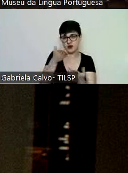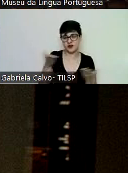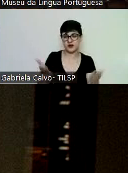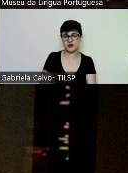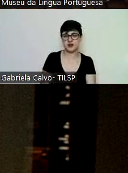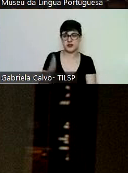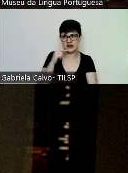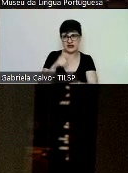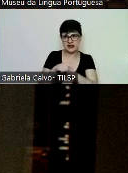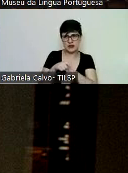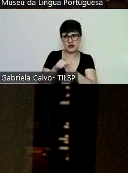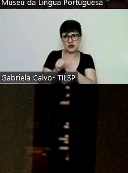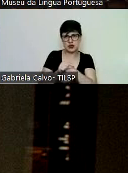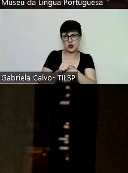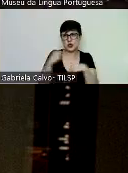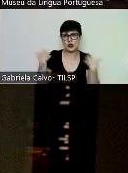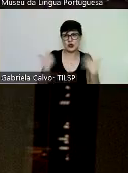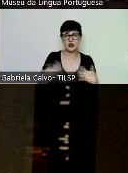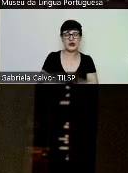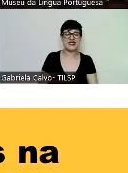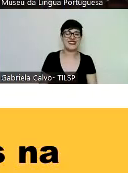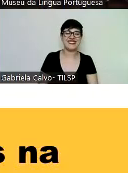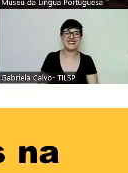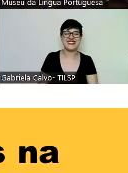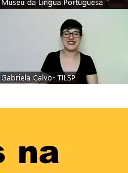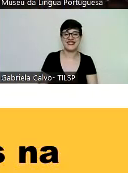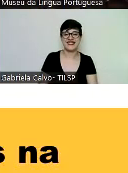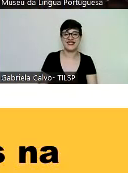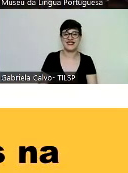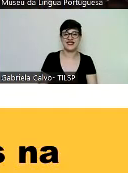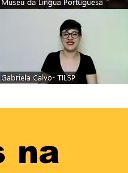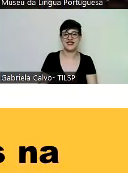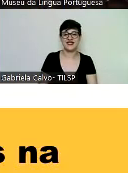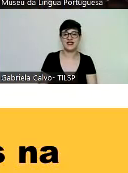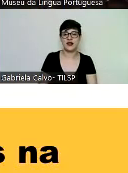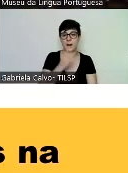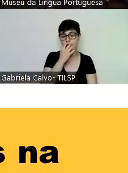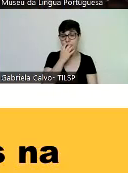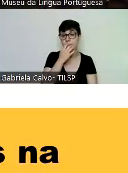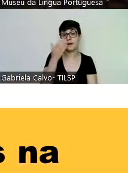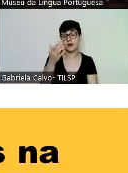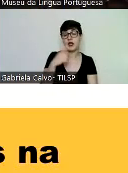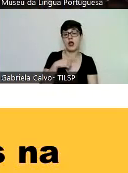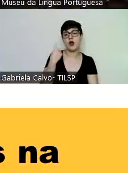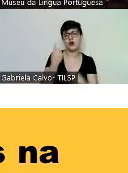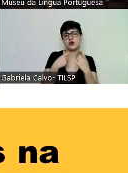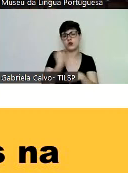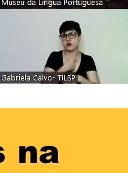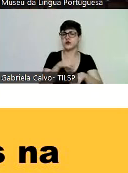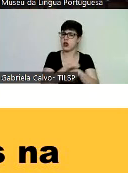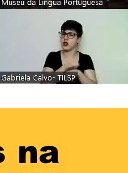sei que meu tempo já tá indo podemos ir para o próximo então a gente tem algumas estratégias